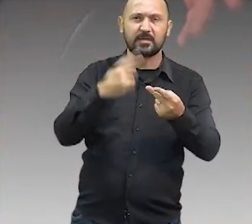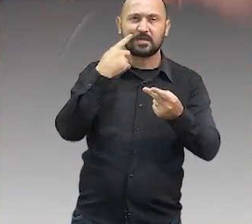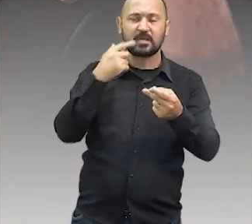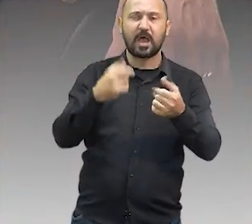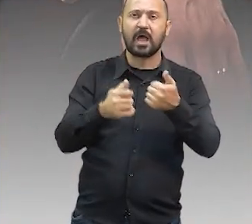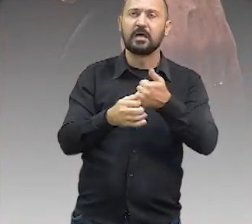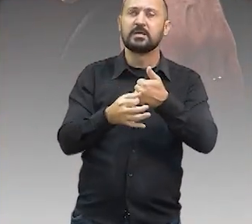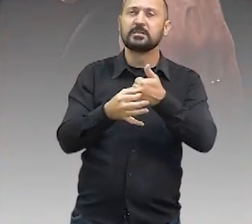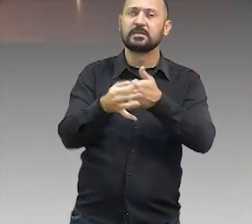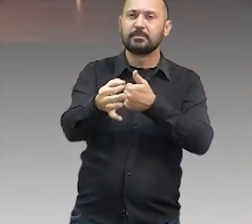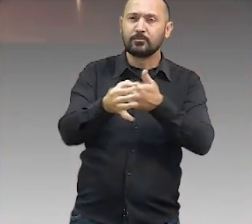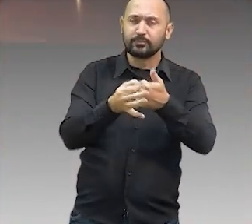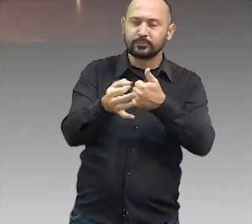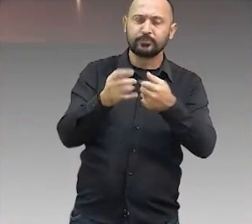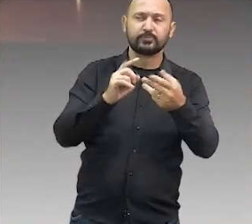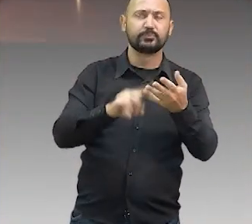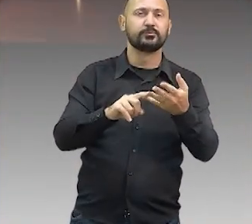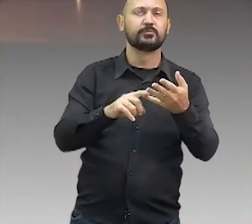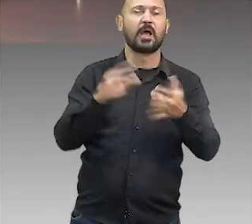alguns semanários.